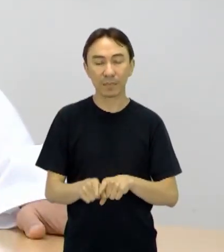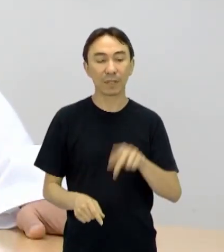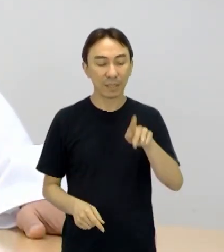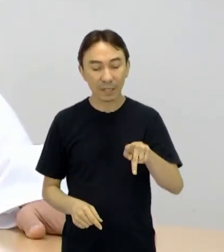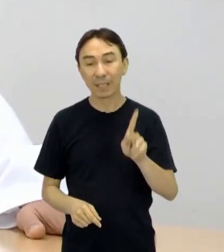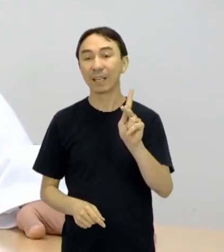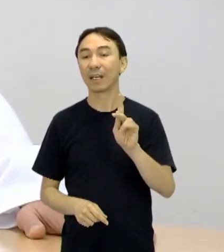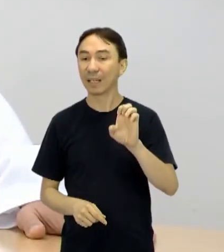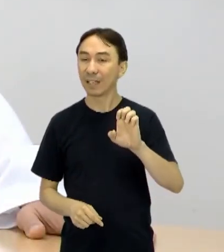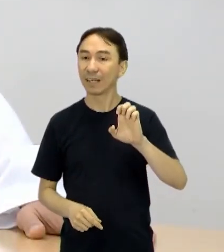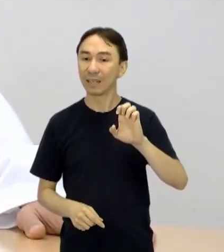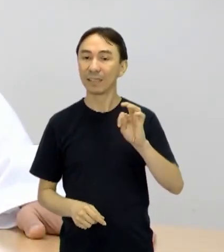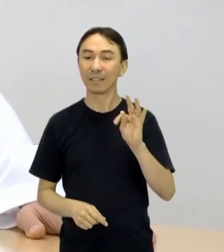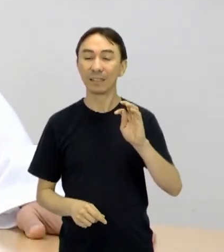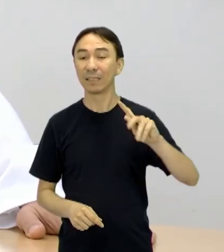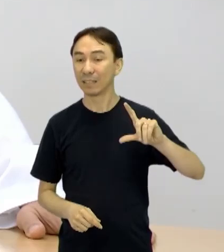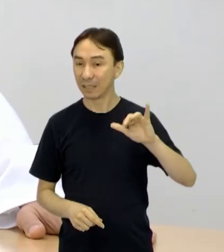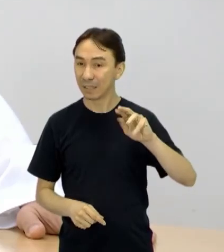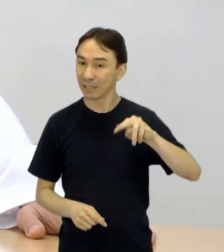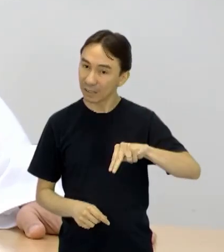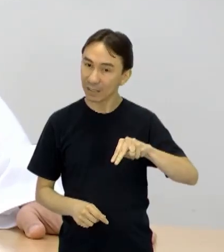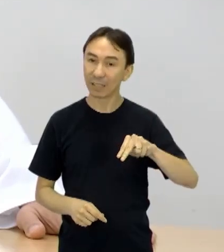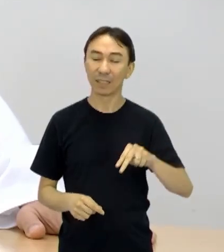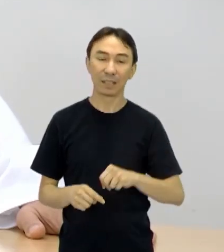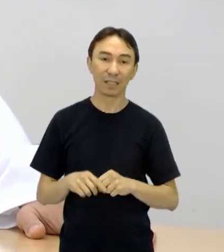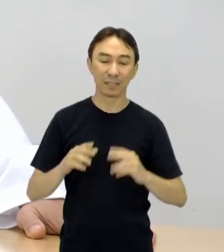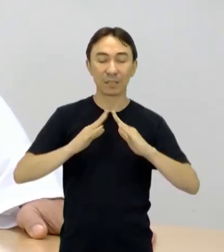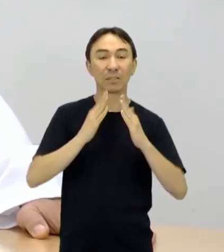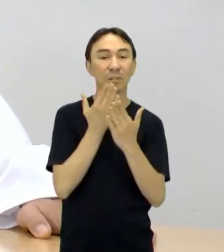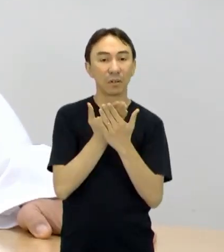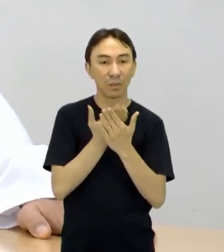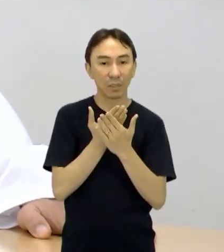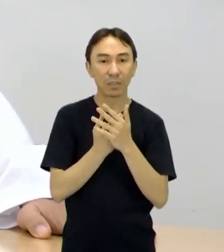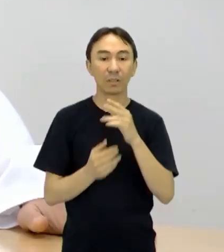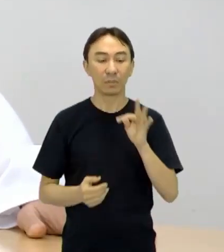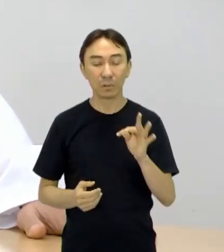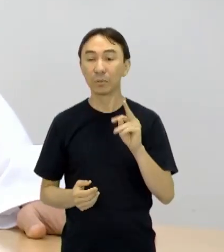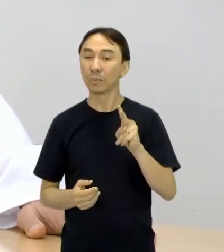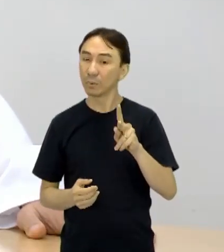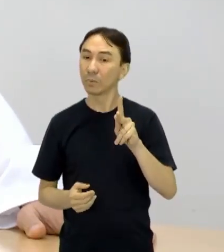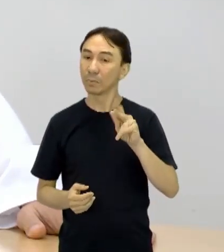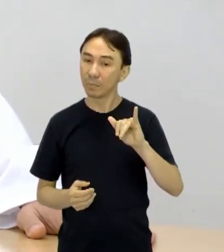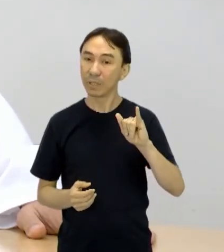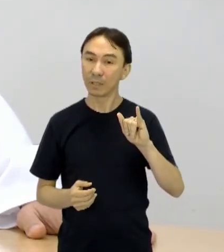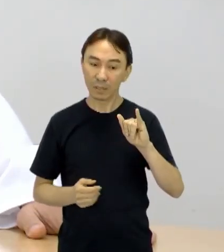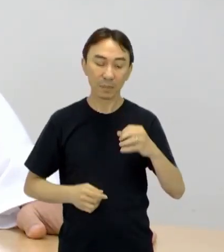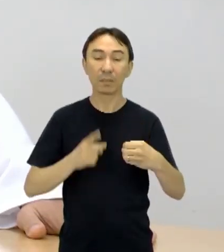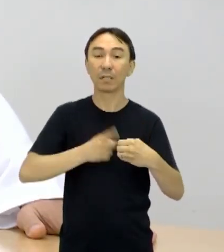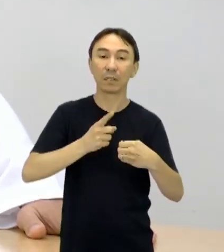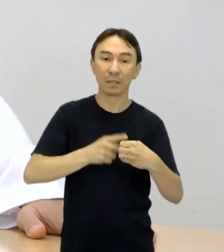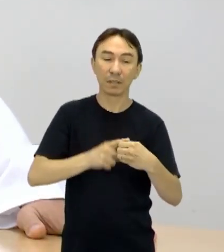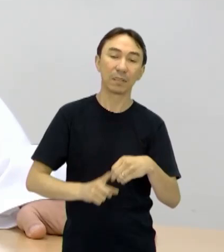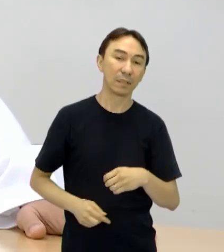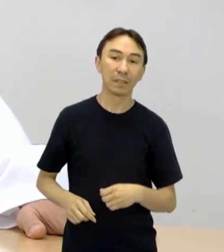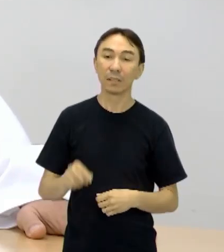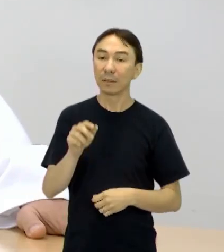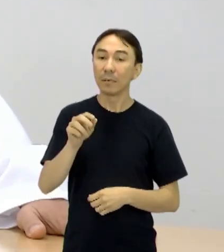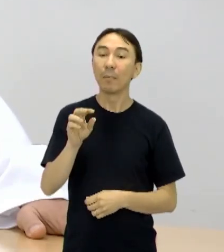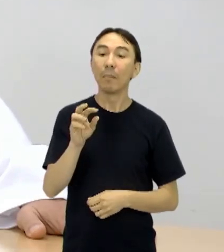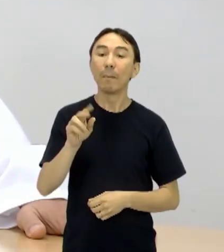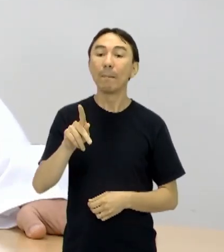Kathleen, Valentim da Escola Vila Tupi, Praia Grande. Temos 14 segundos aí rodando.